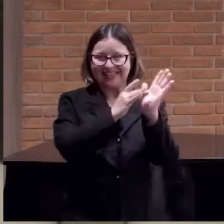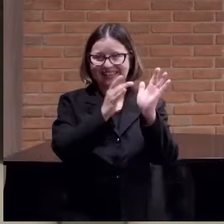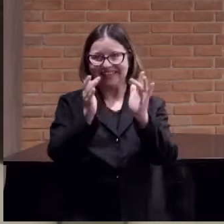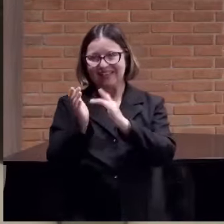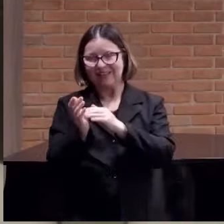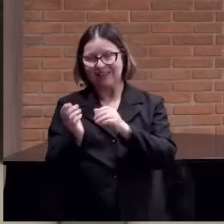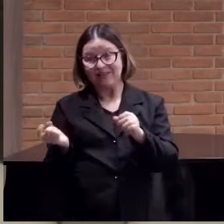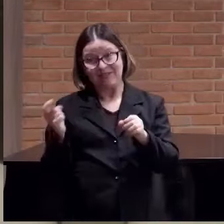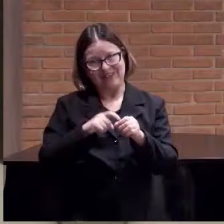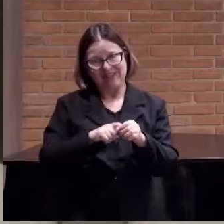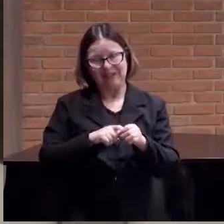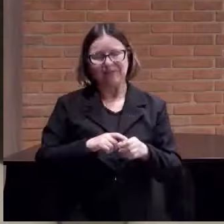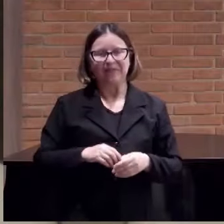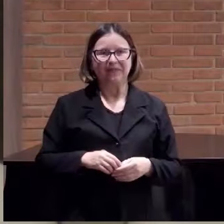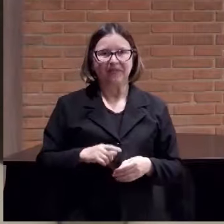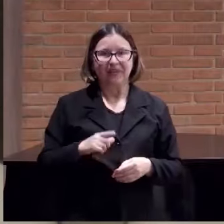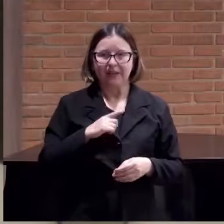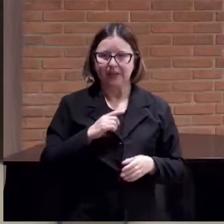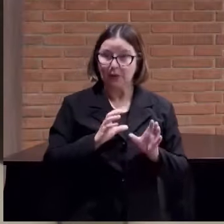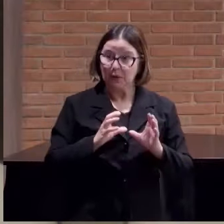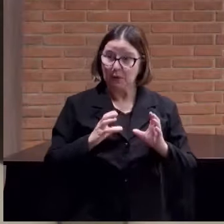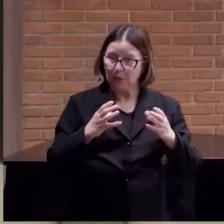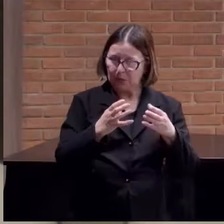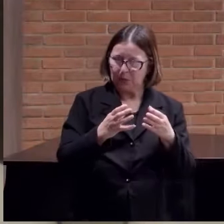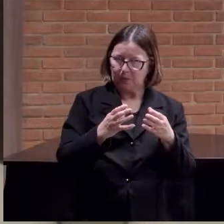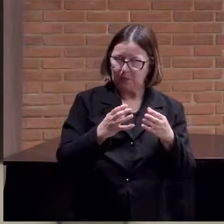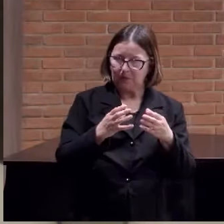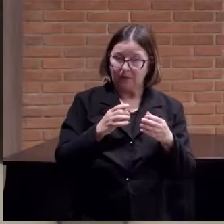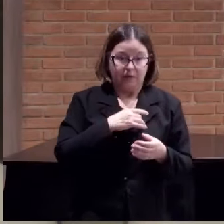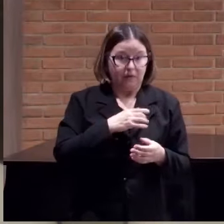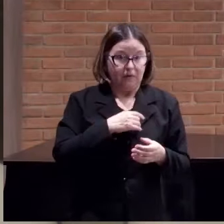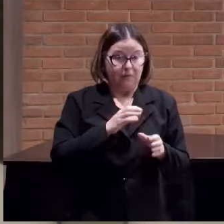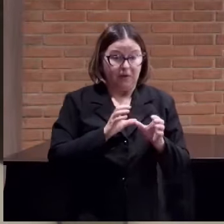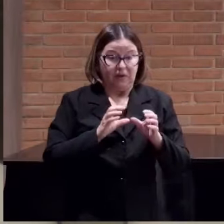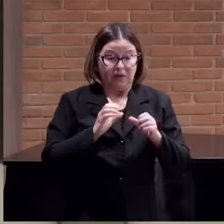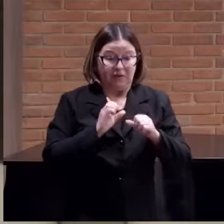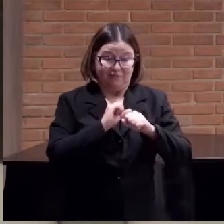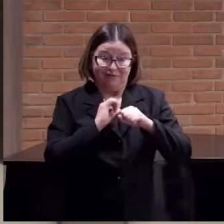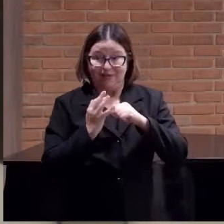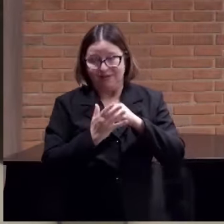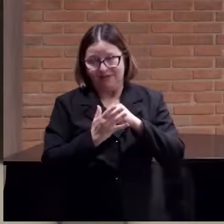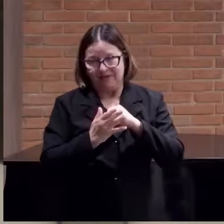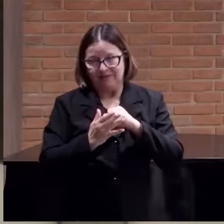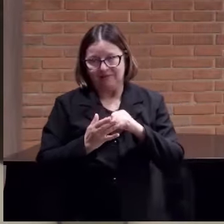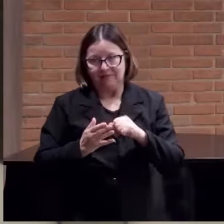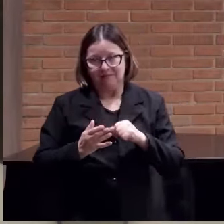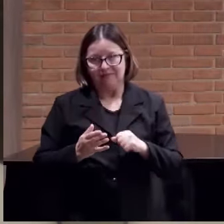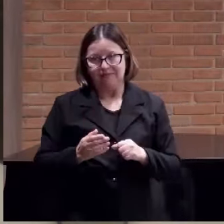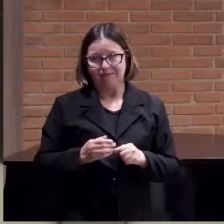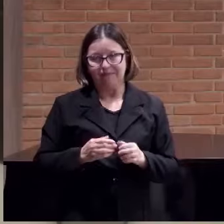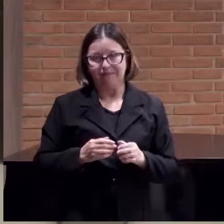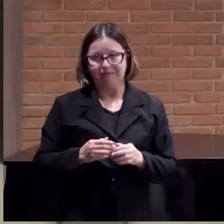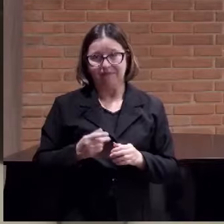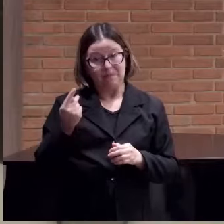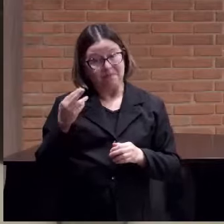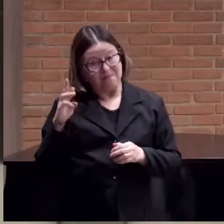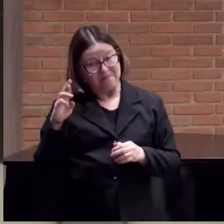Tem uma turma aí apavorada com o Covid, apavorada com isso. Não vai ficar pior, irmão.